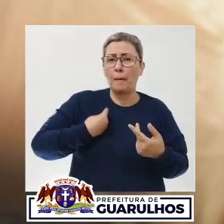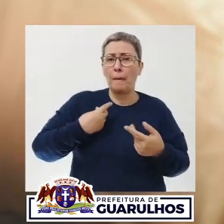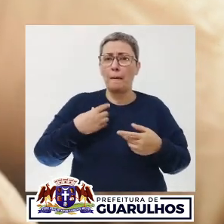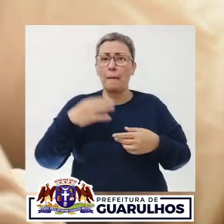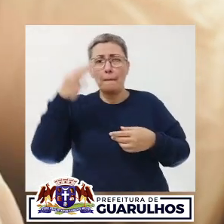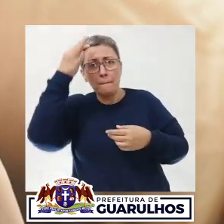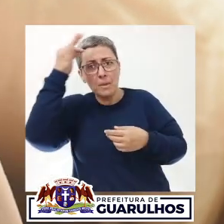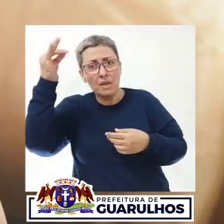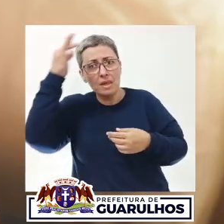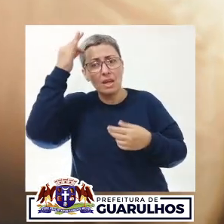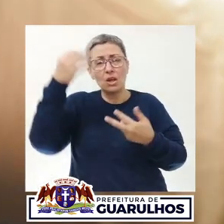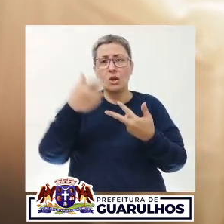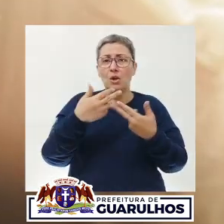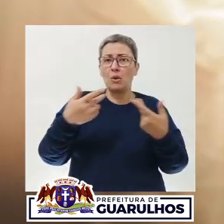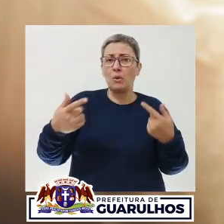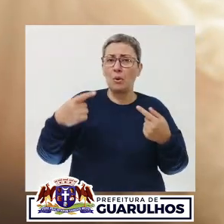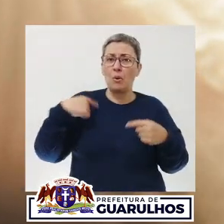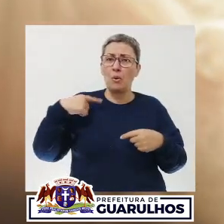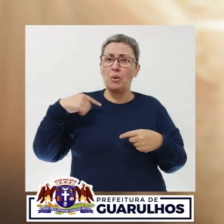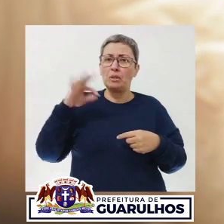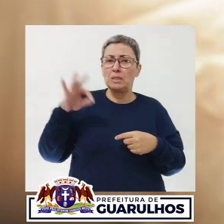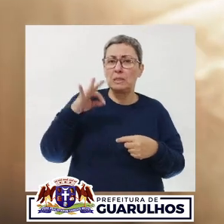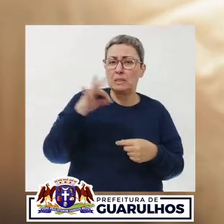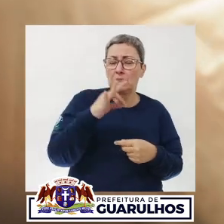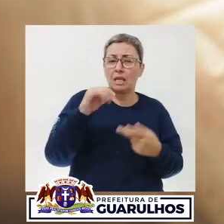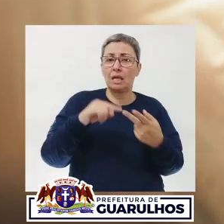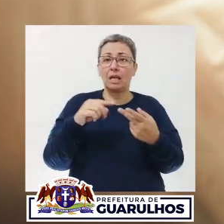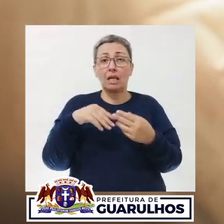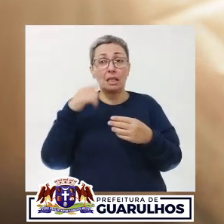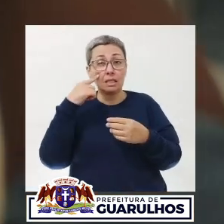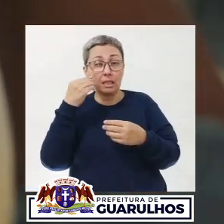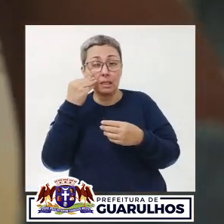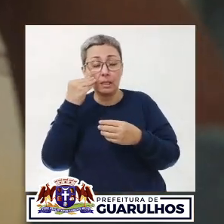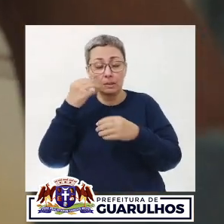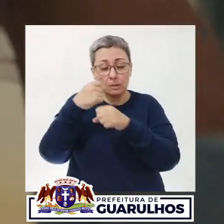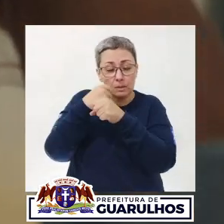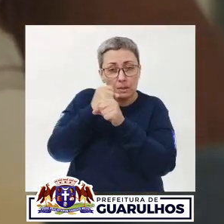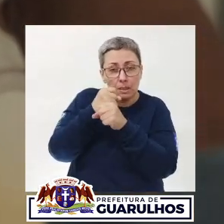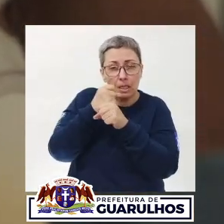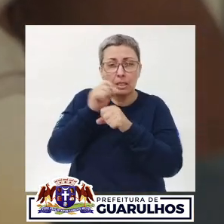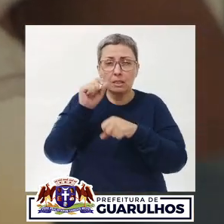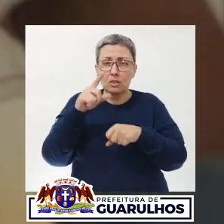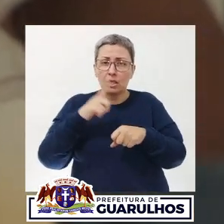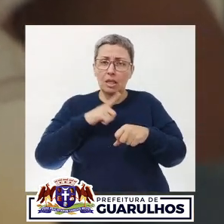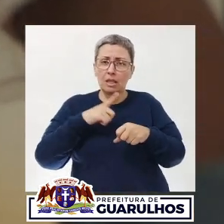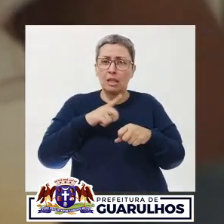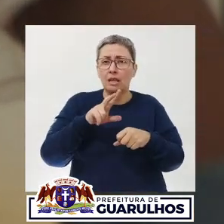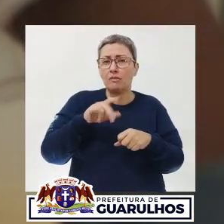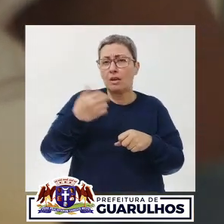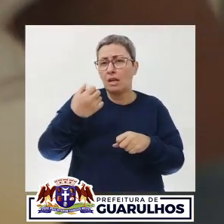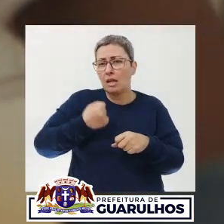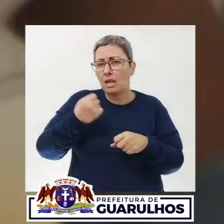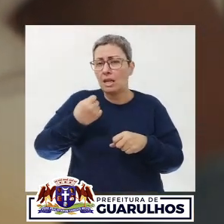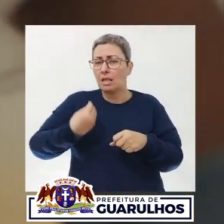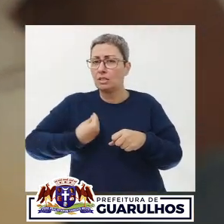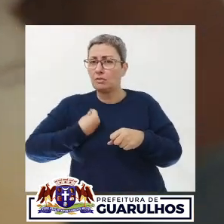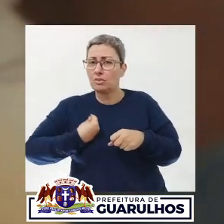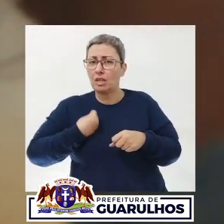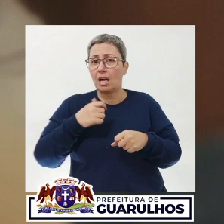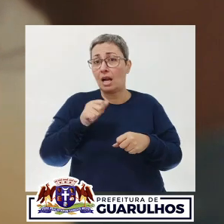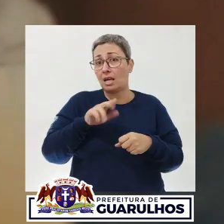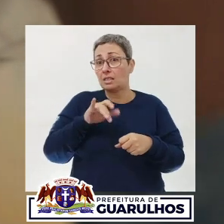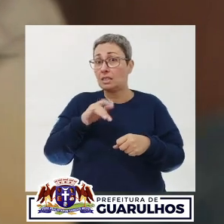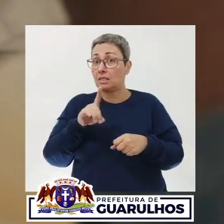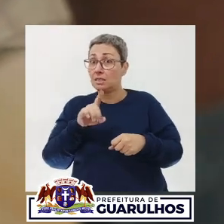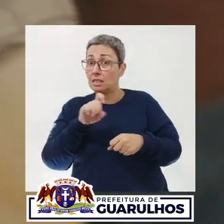sujidades, presença de pelos, de cabelos, de insetos. Fazemos testes laboratoriais para verificar se esse leite